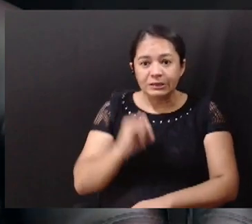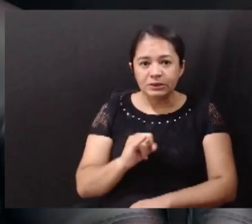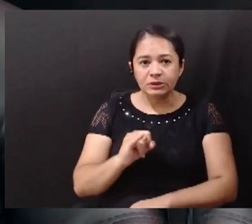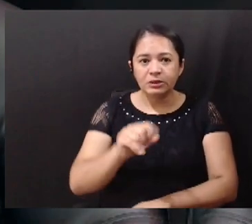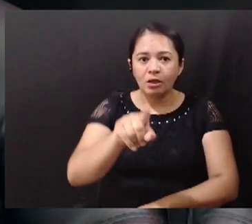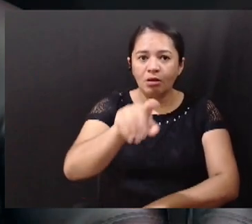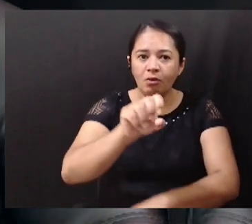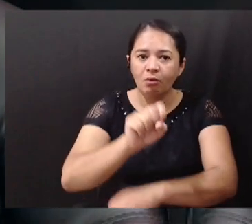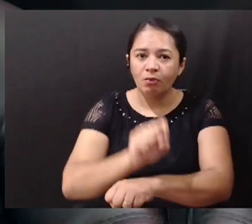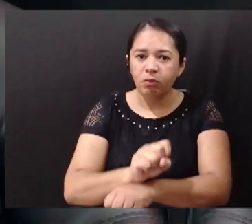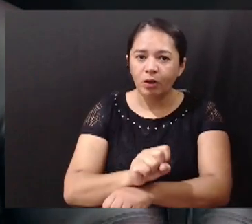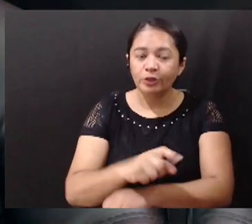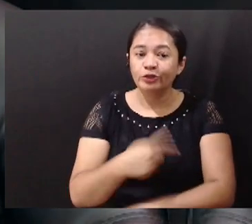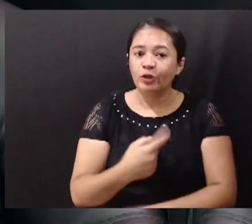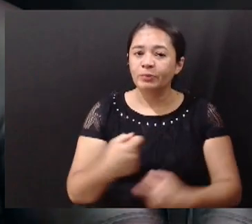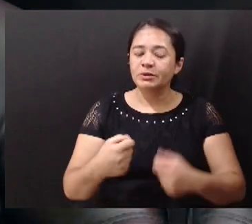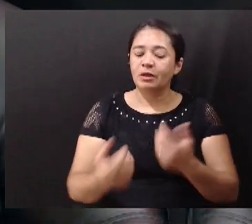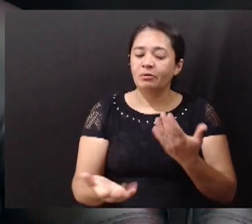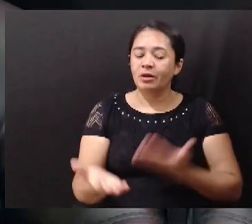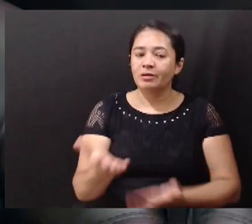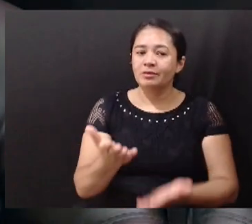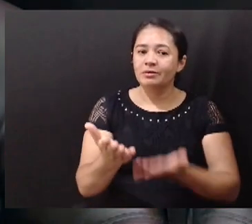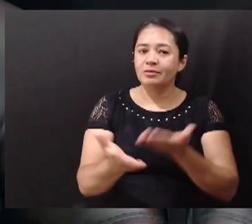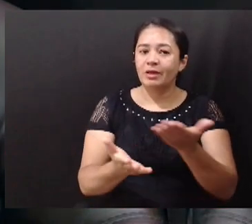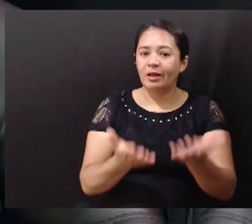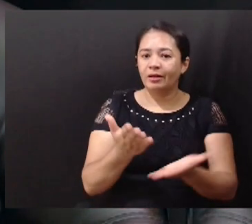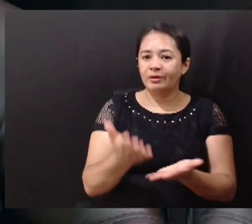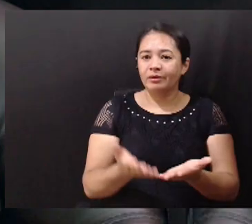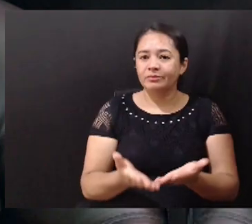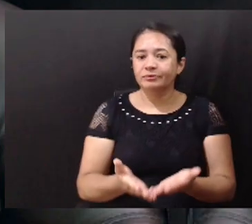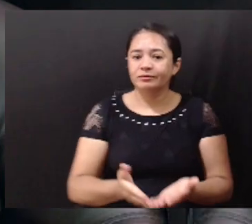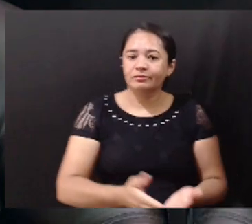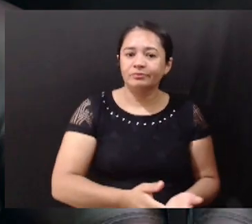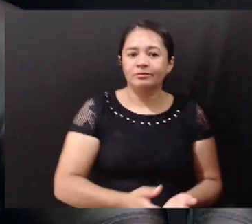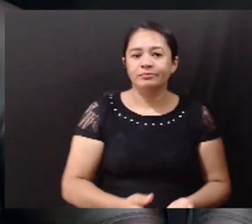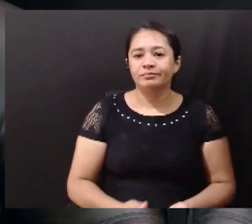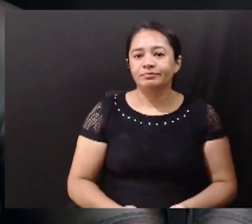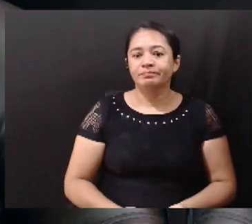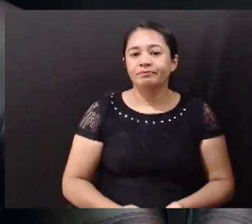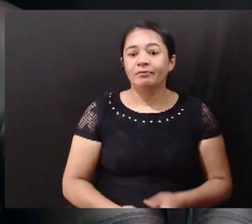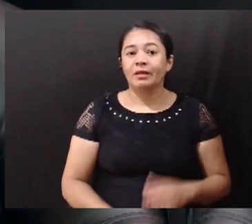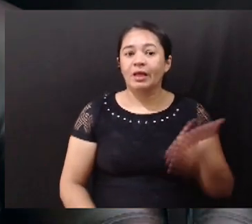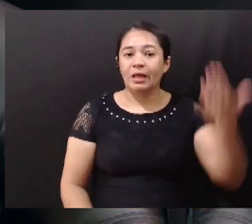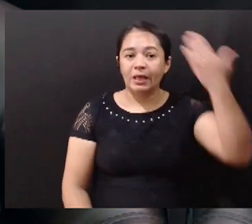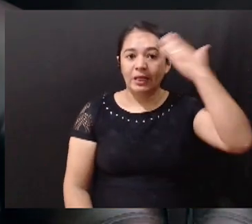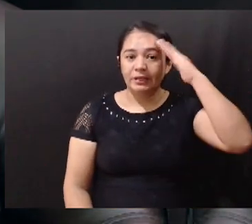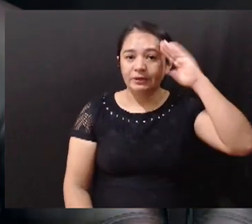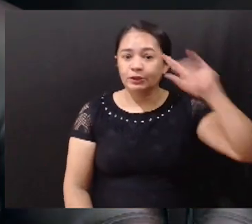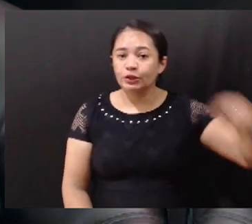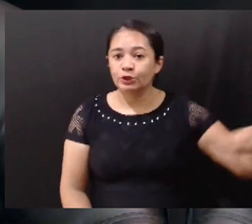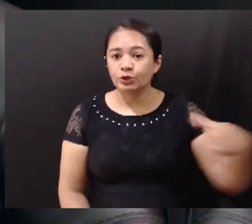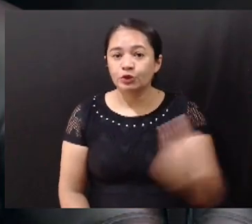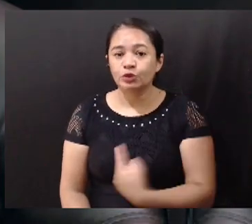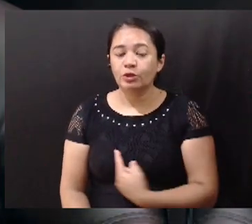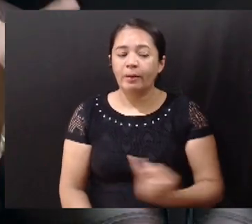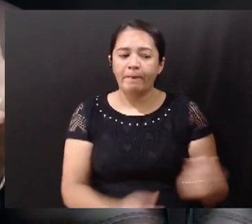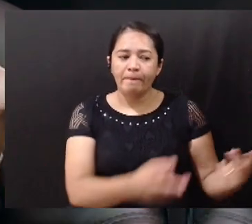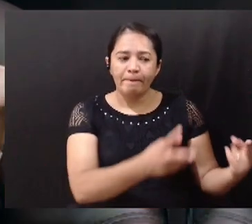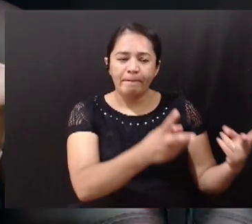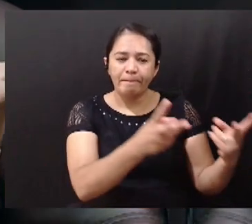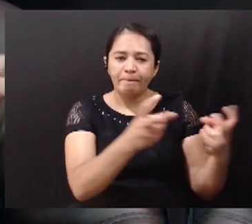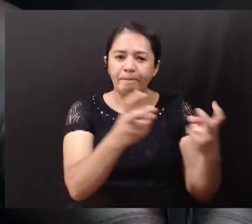então a gente precisa tratar, né? Entender que a gente pode perceber que essa culpa é